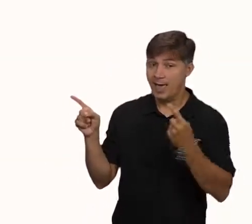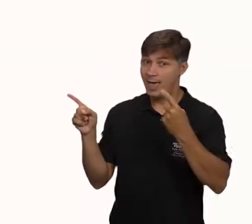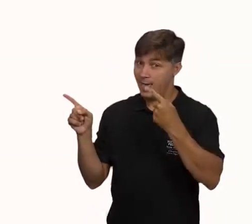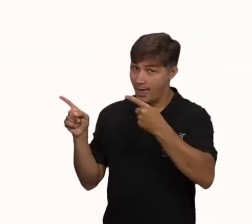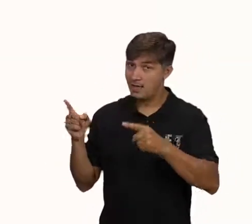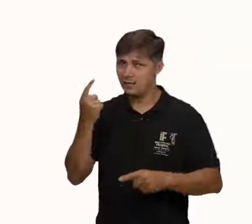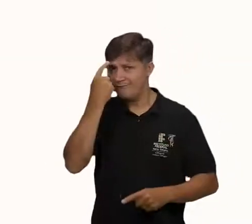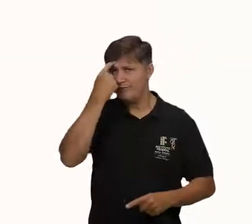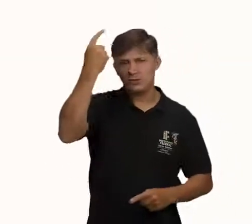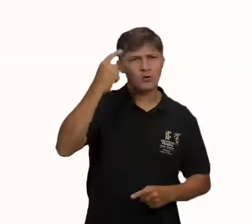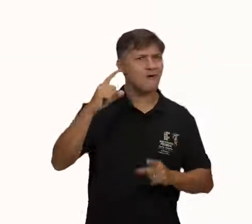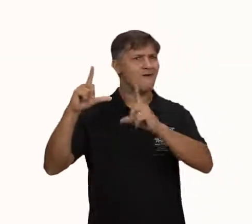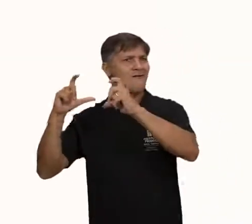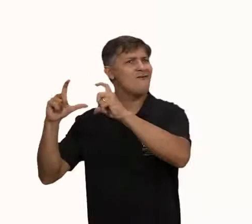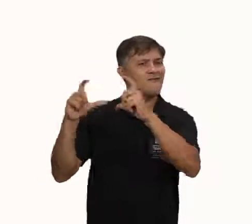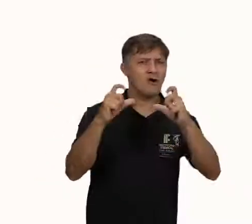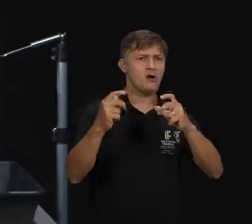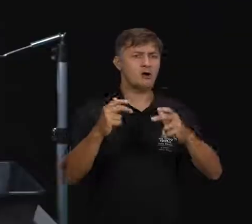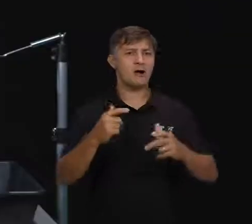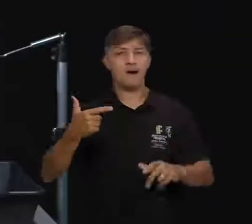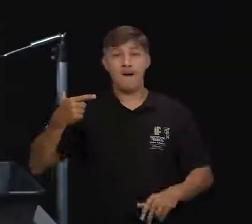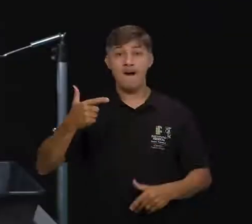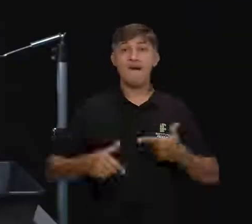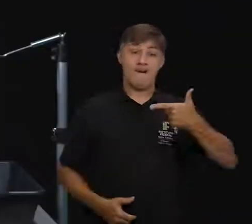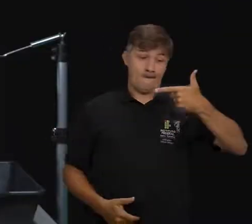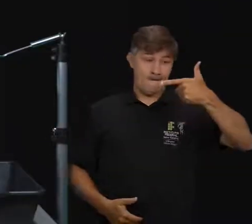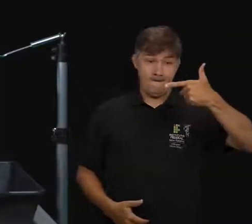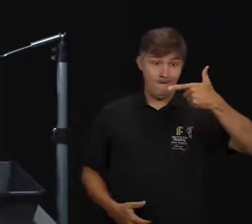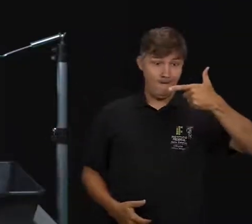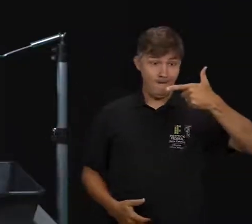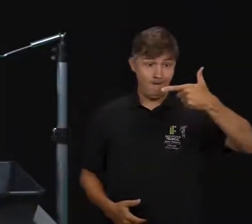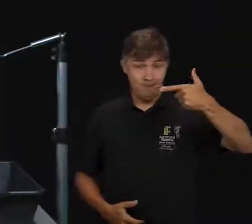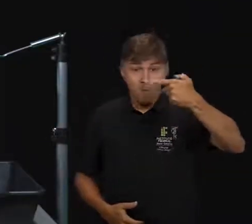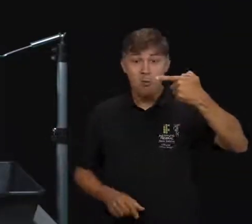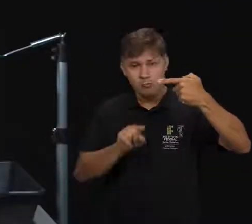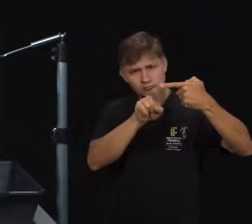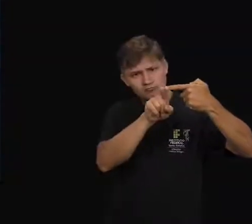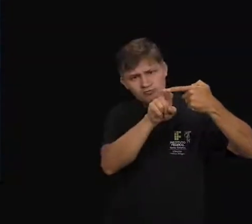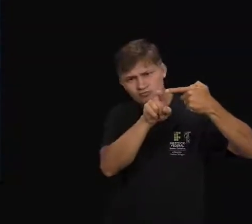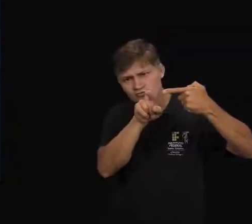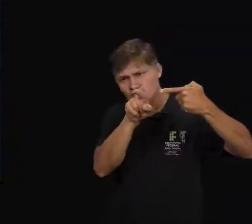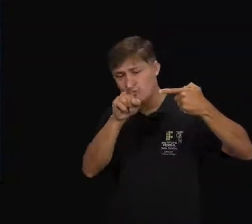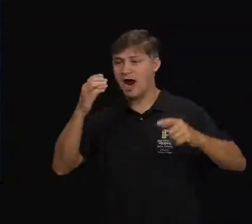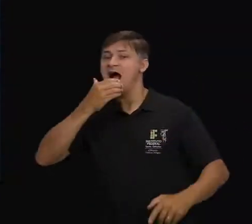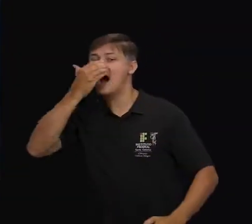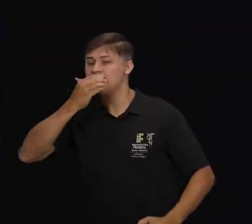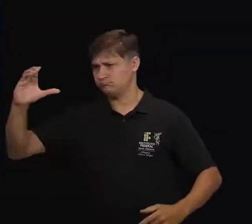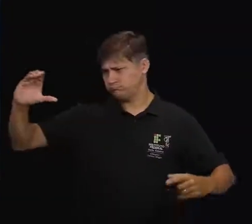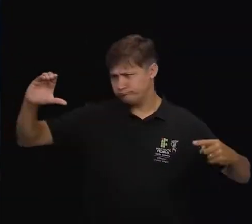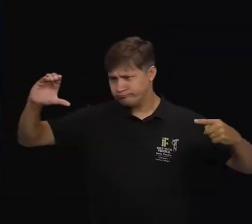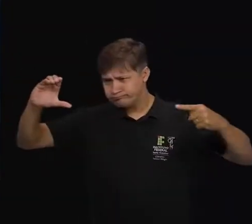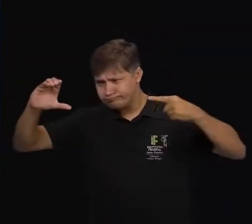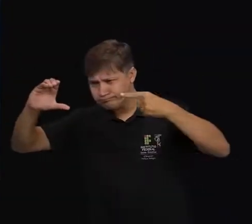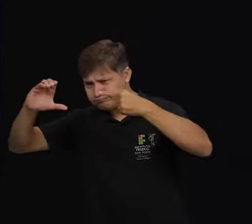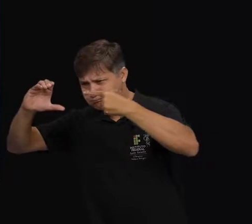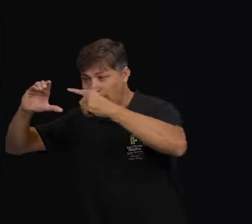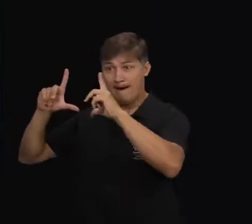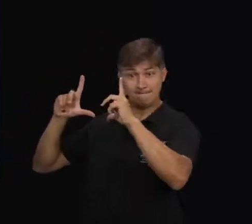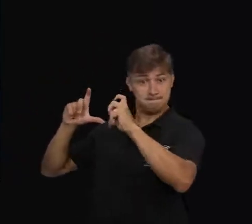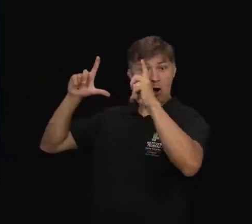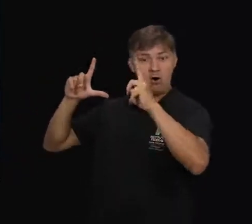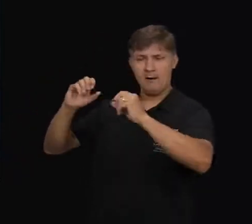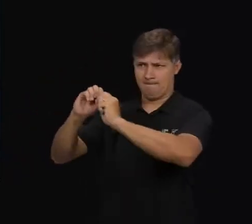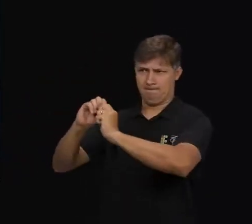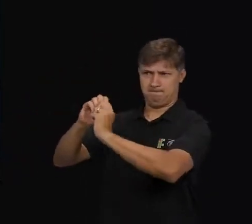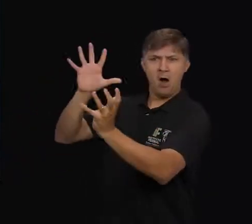também. E ele também desenvolveu algumas fotos, por exemplo, de uma bala, de uma espingarda atravessando a maçã, e no momento exato que